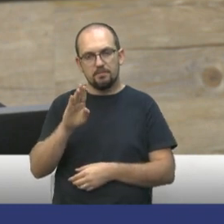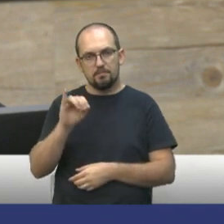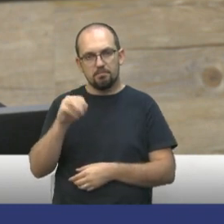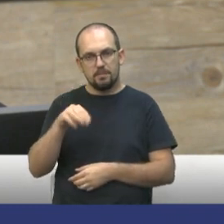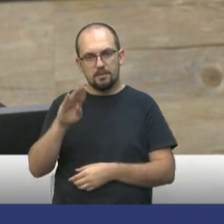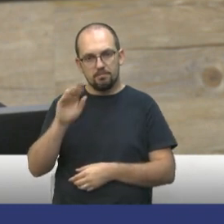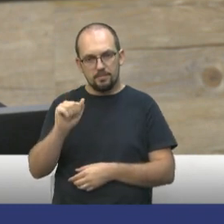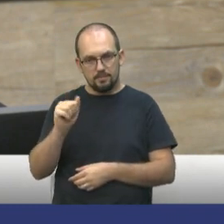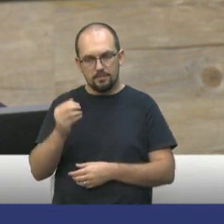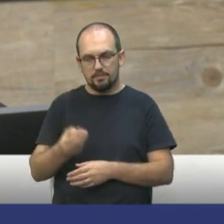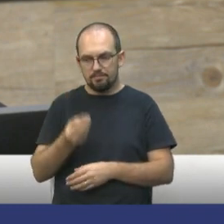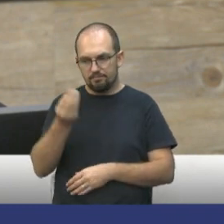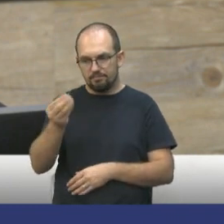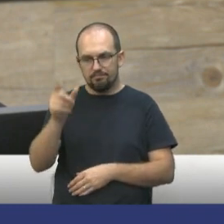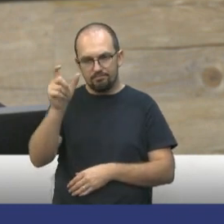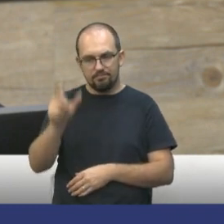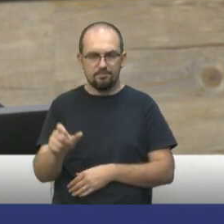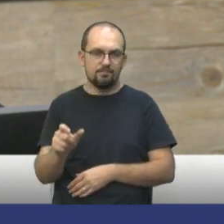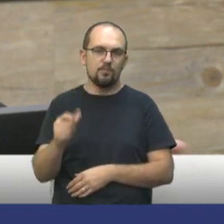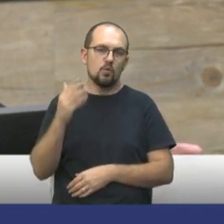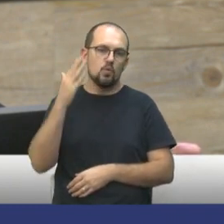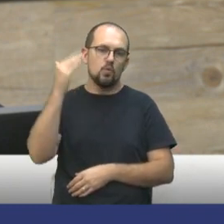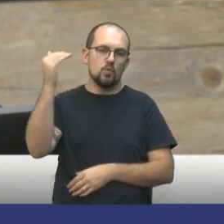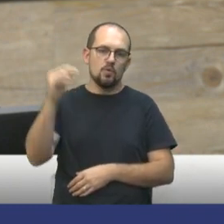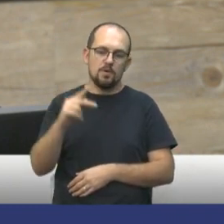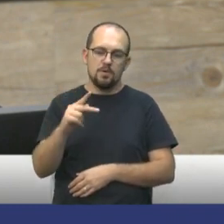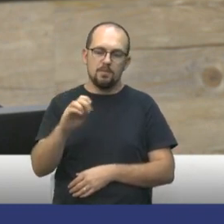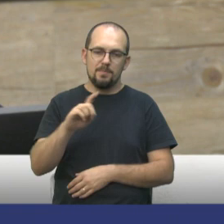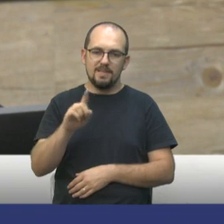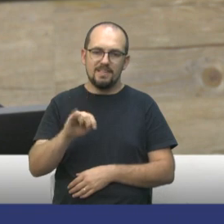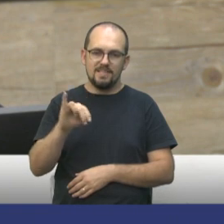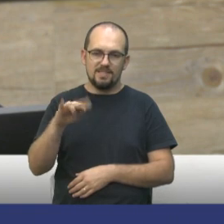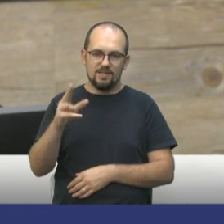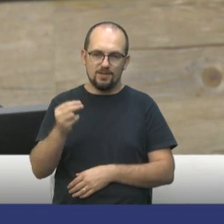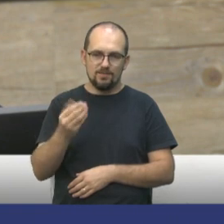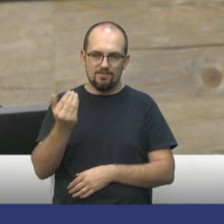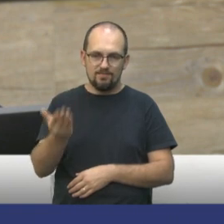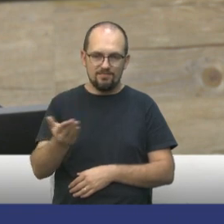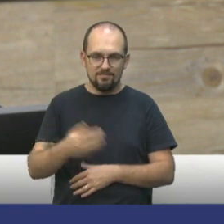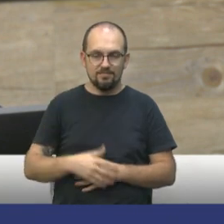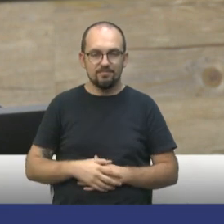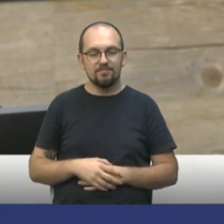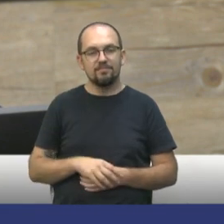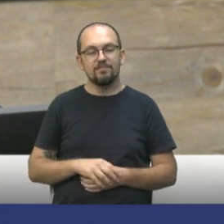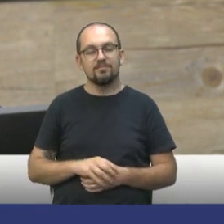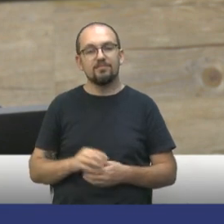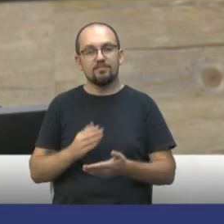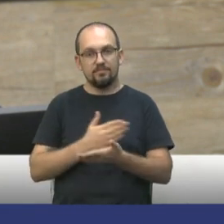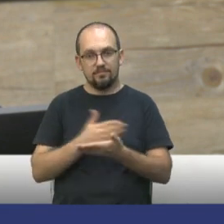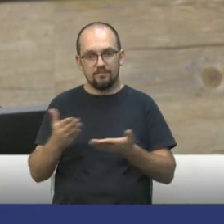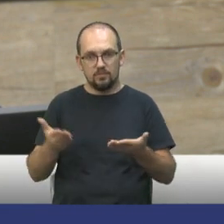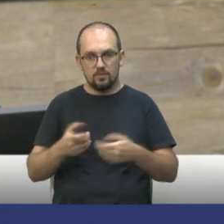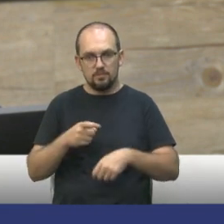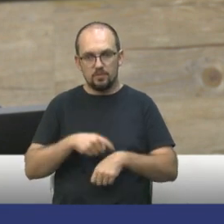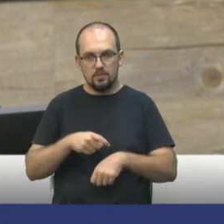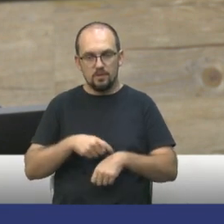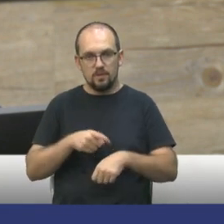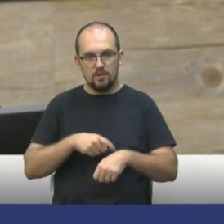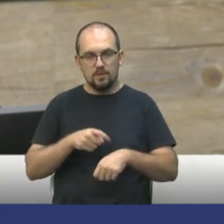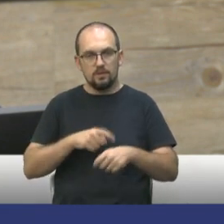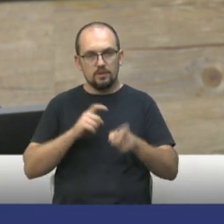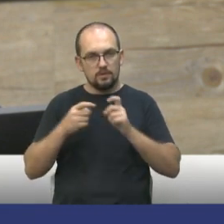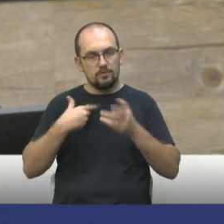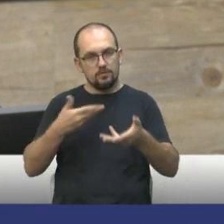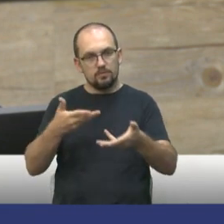Bimba, ao glorioso Mestre Pezinho. E para darmos início a este momento solene, convido